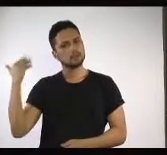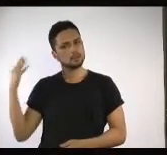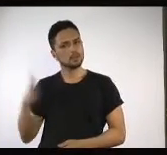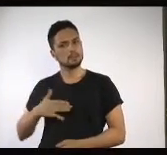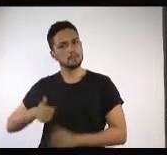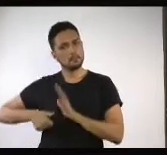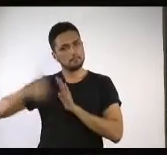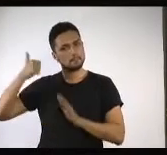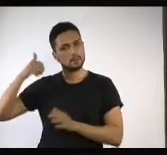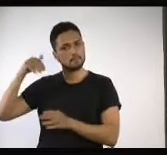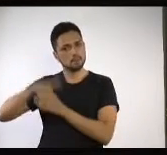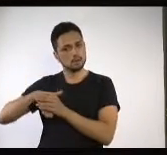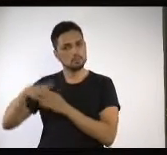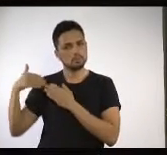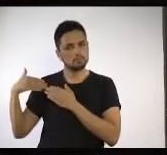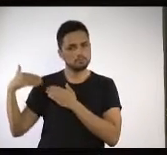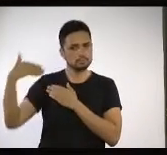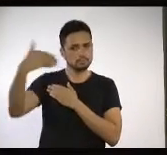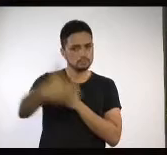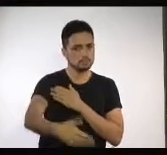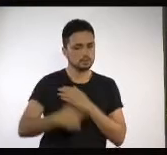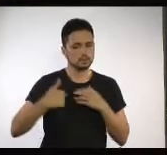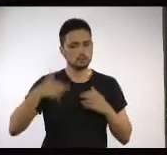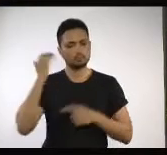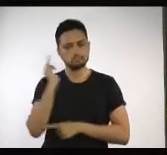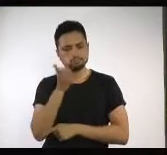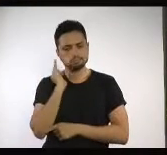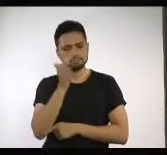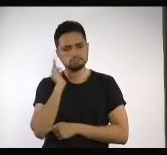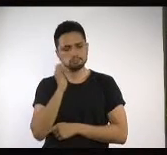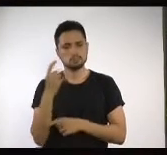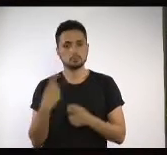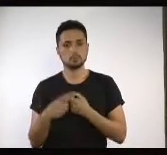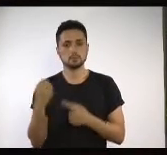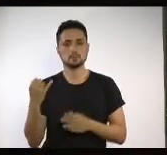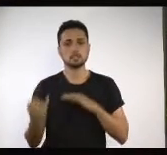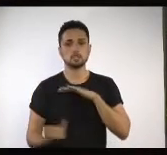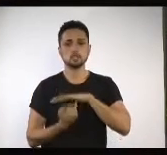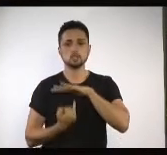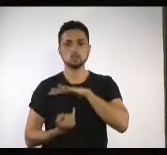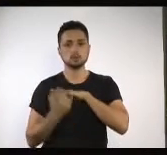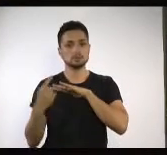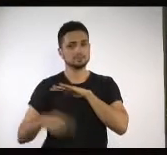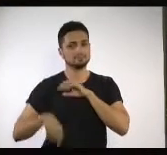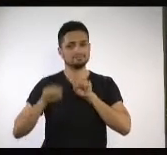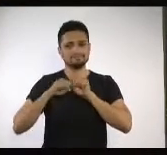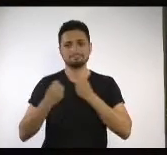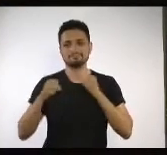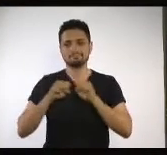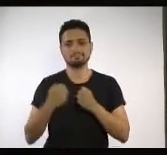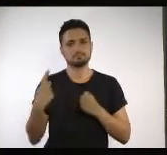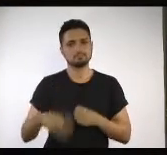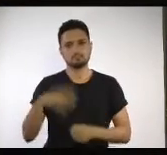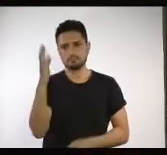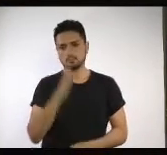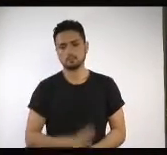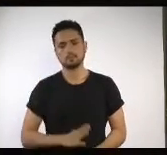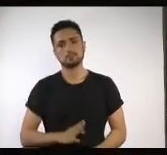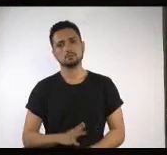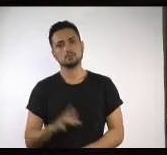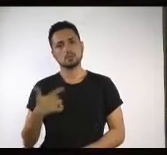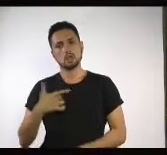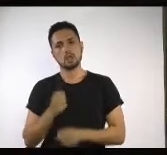mandato, desde que a situação institucional do Brasil se desestabilizou a partir do segundo semestre de